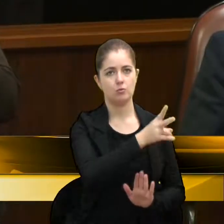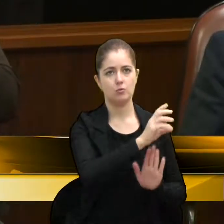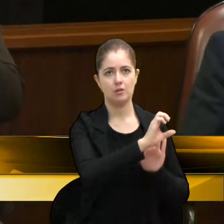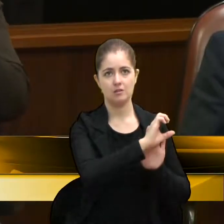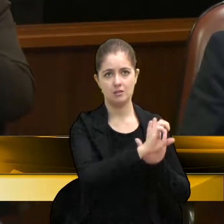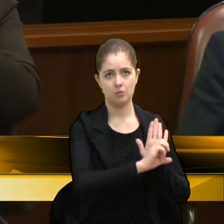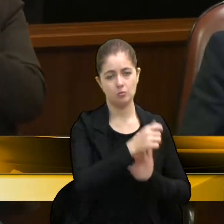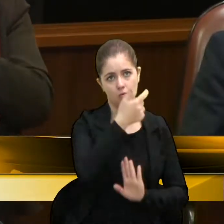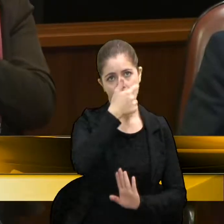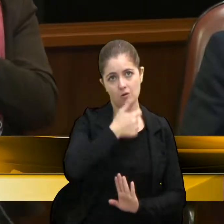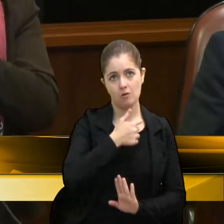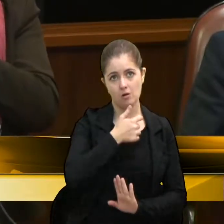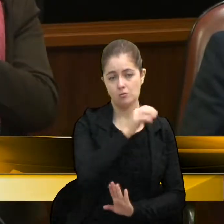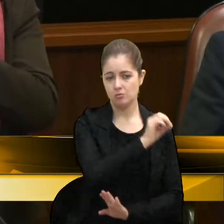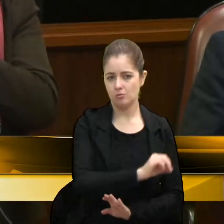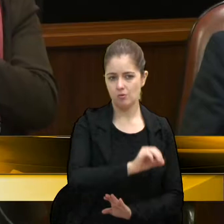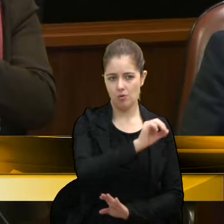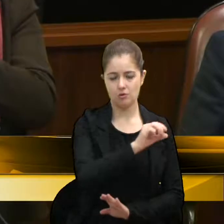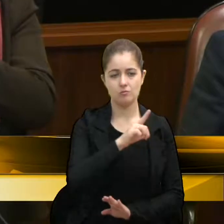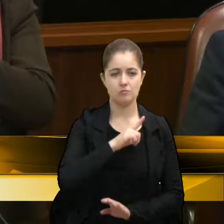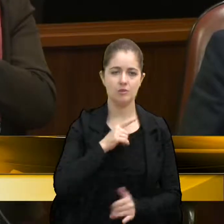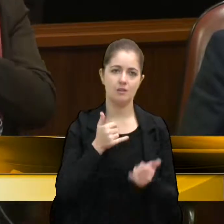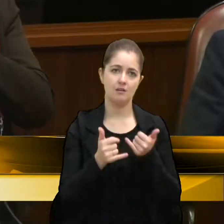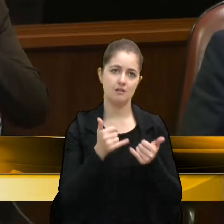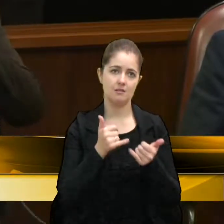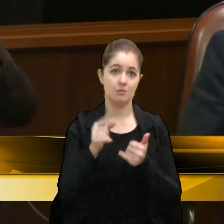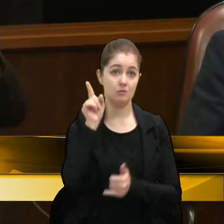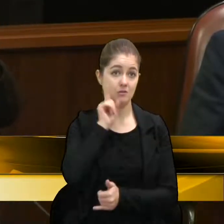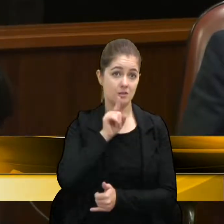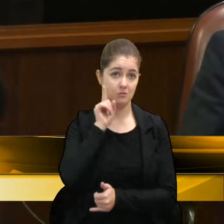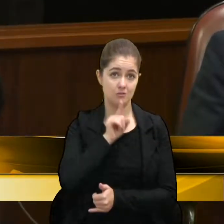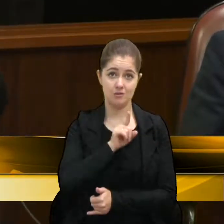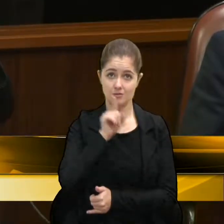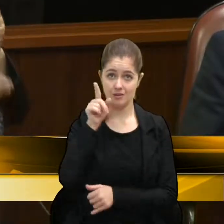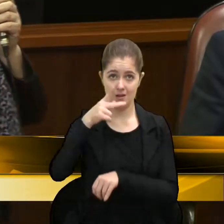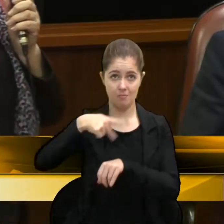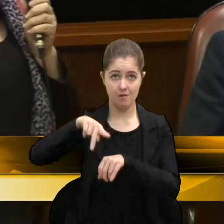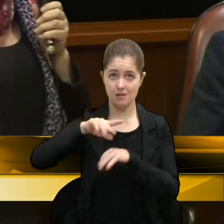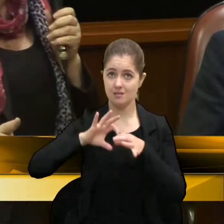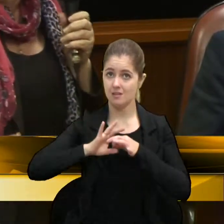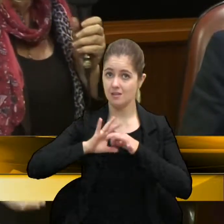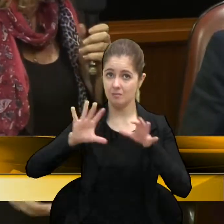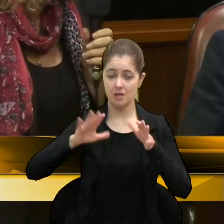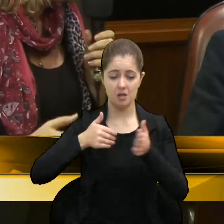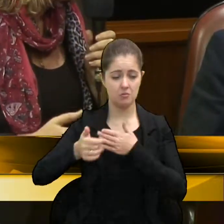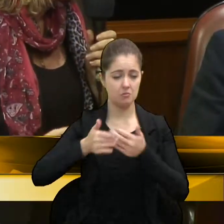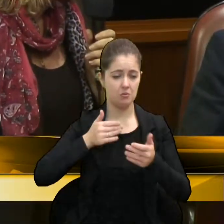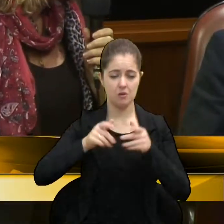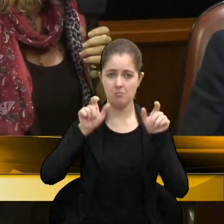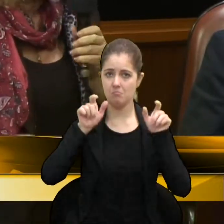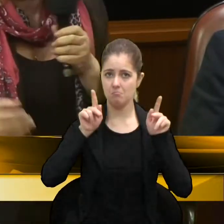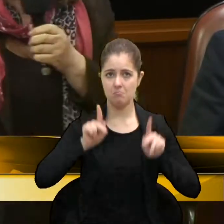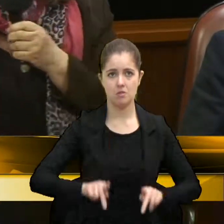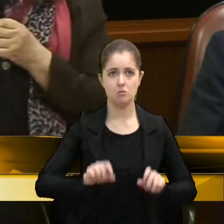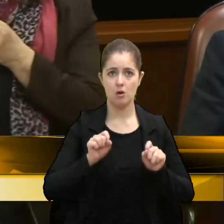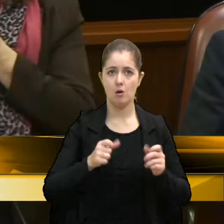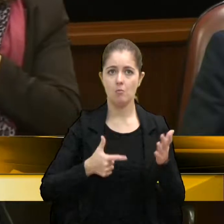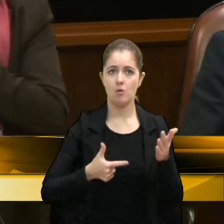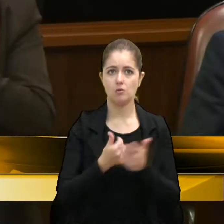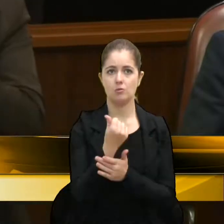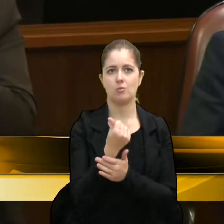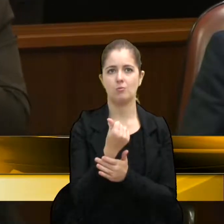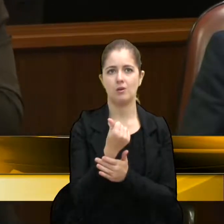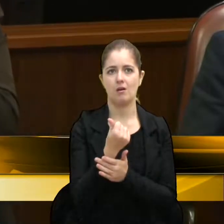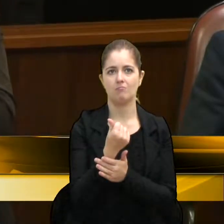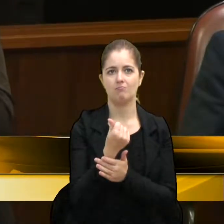exemplo, que é os Estados Unidos, que lá é liberado. Comprar arma, qualquer um pode comprar arma. E a gente